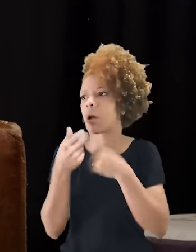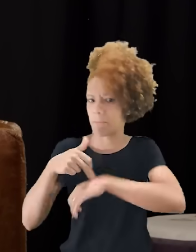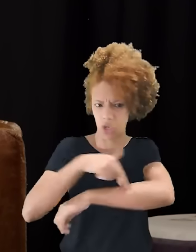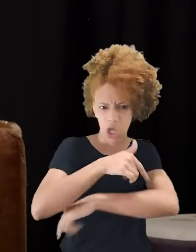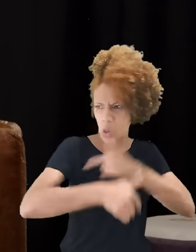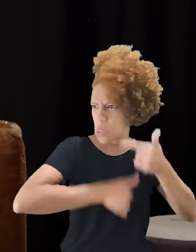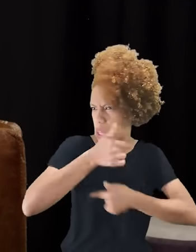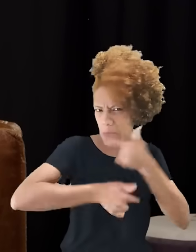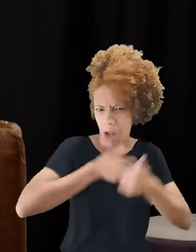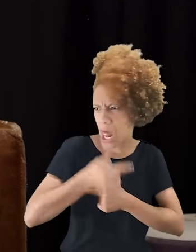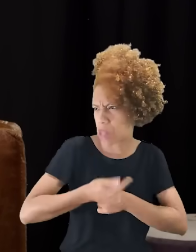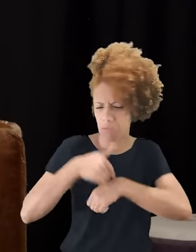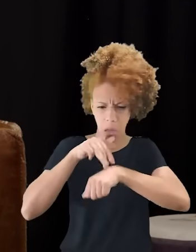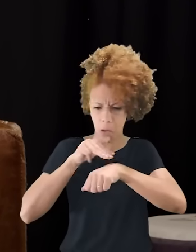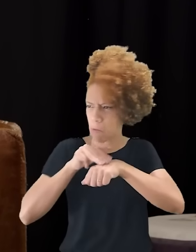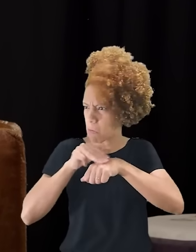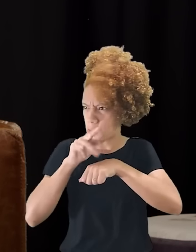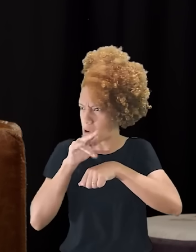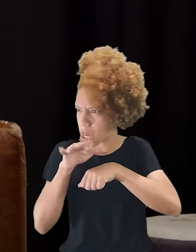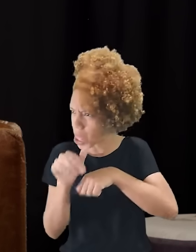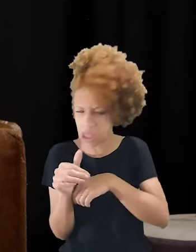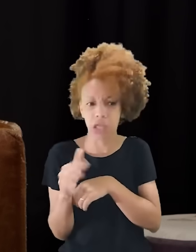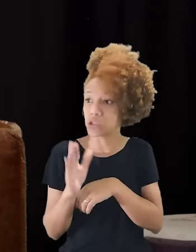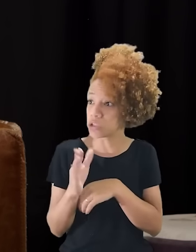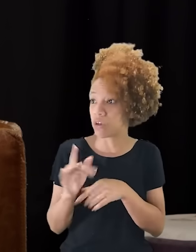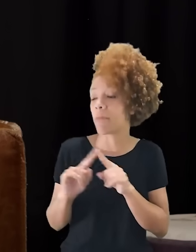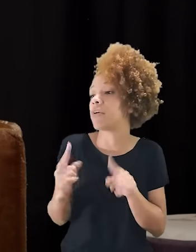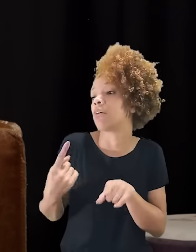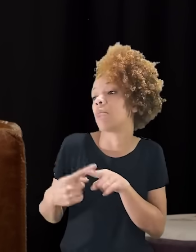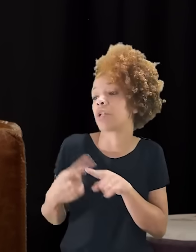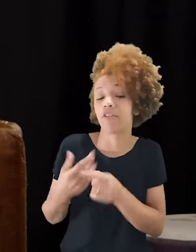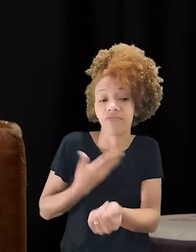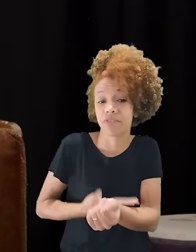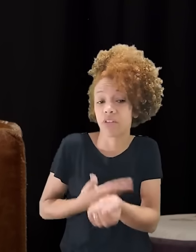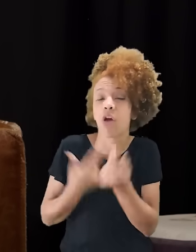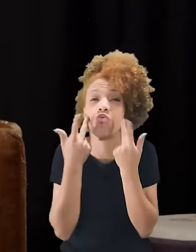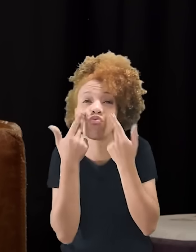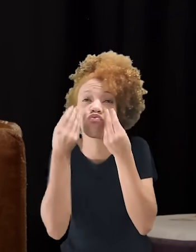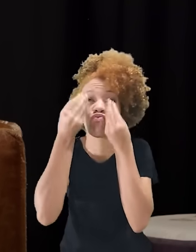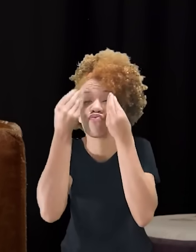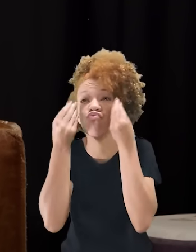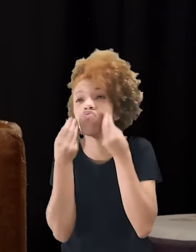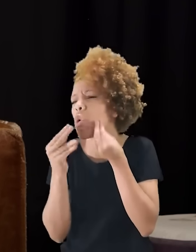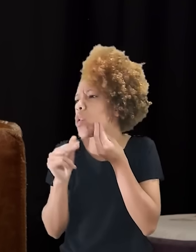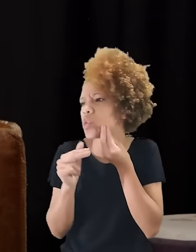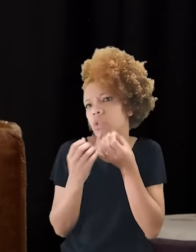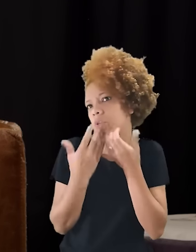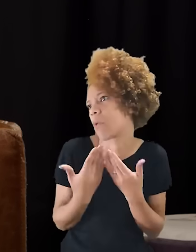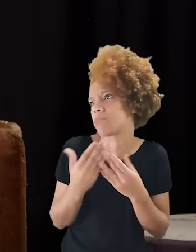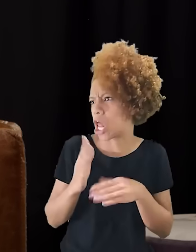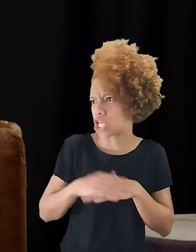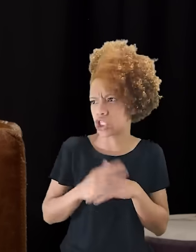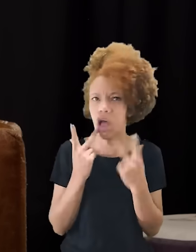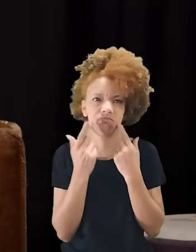modelo trabalhava horrores morena meio Jap e tal ela falou porque eu tô viciada em harmonização nunca nada tá bom E ela